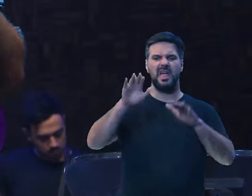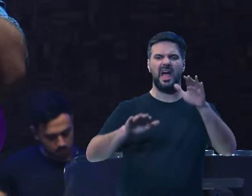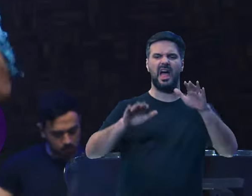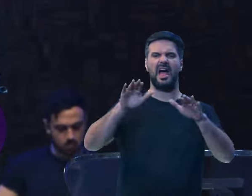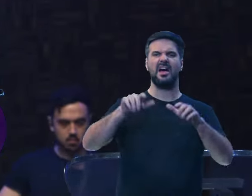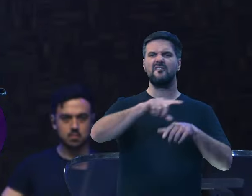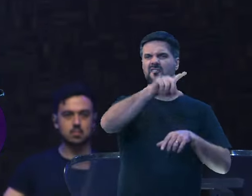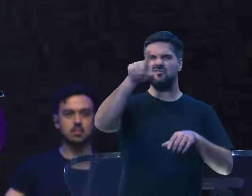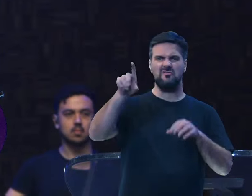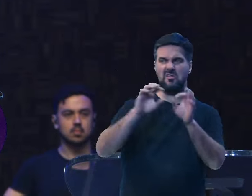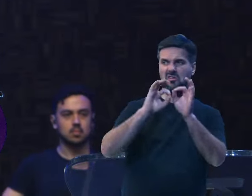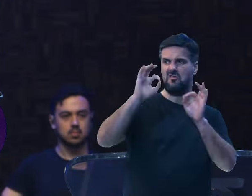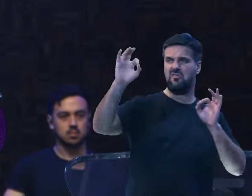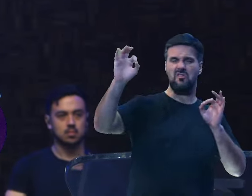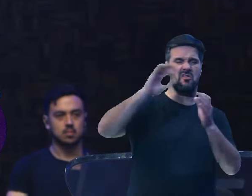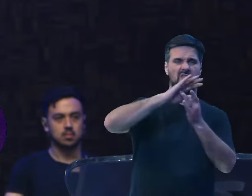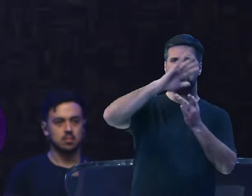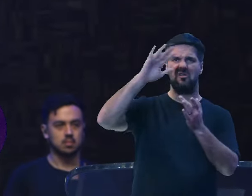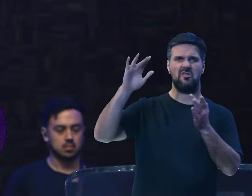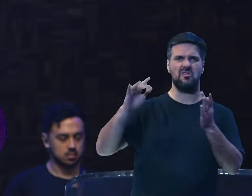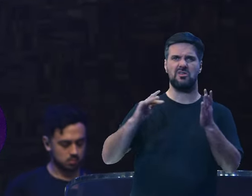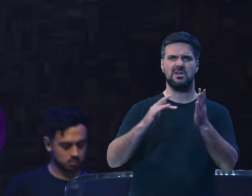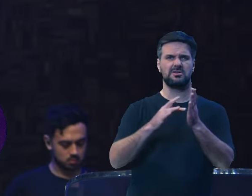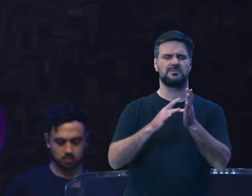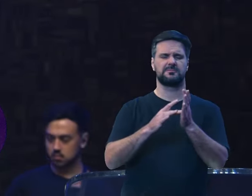você se viu longe desse Jesus